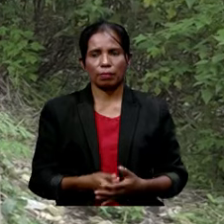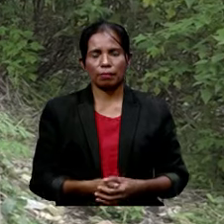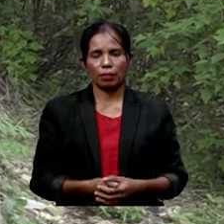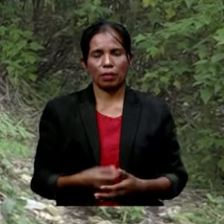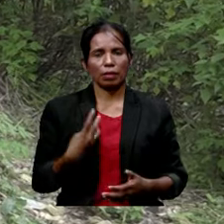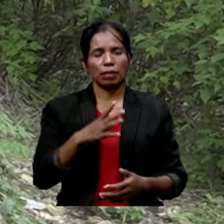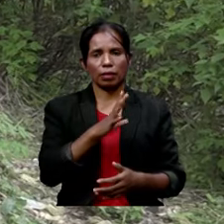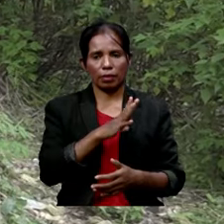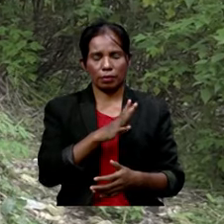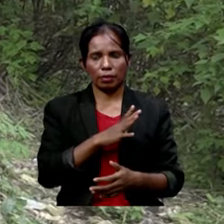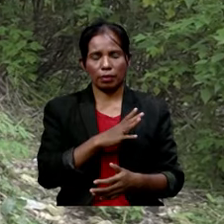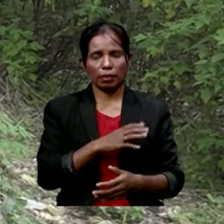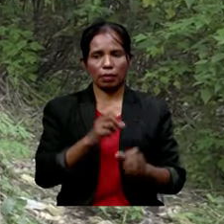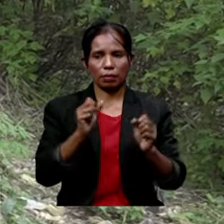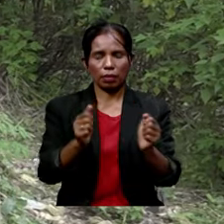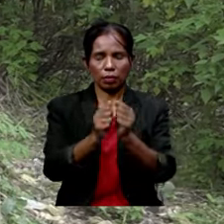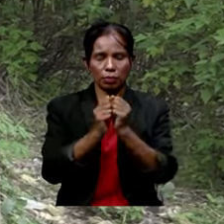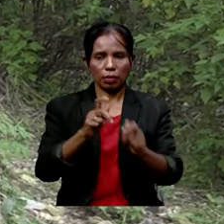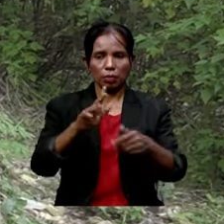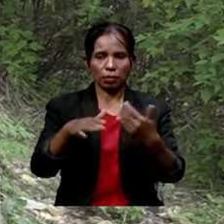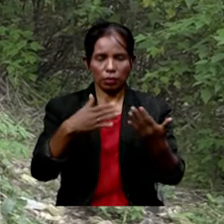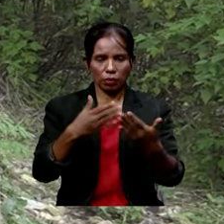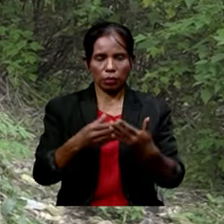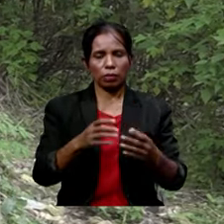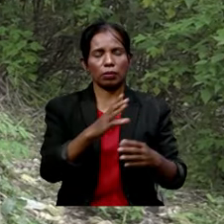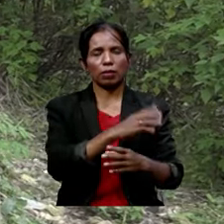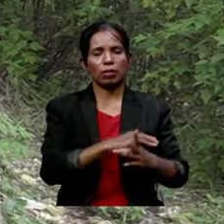Espera kata, bele fanu netik entidade soltu ninia fuan.